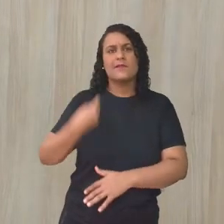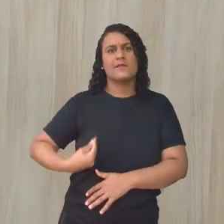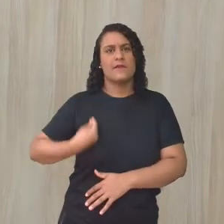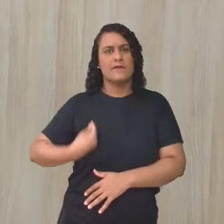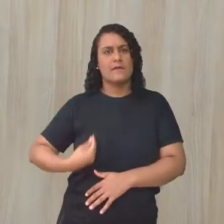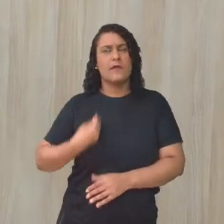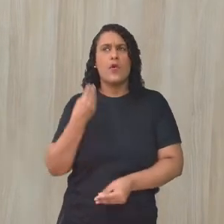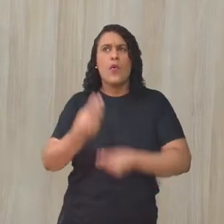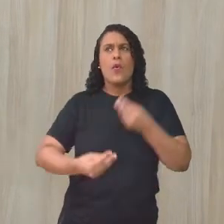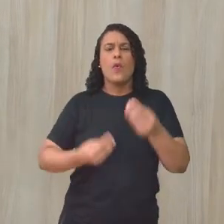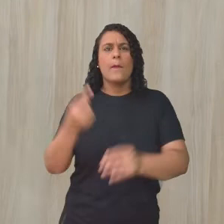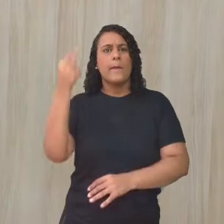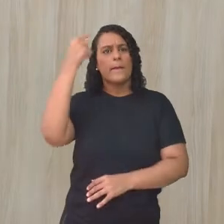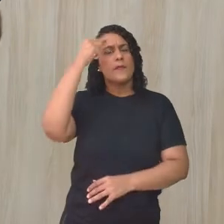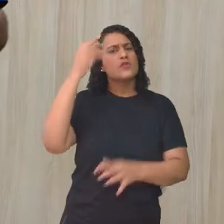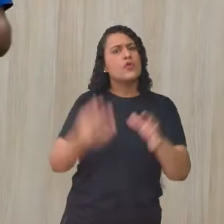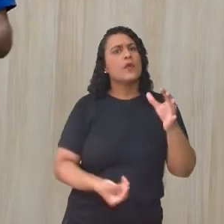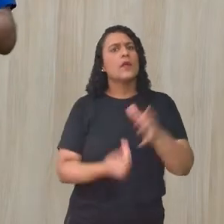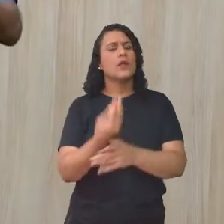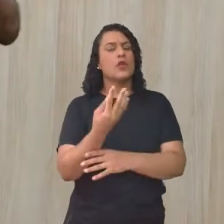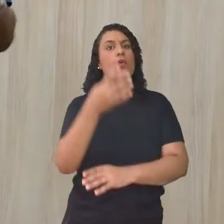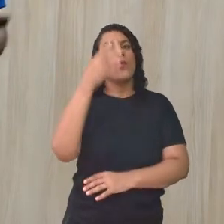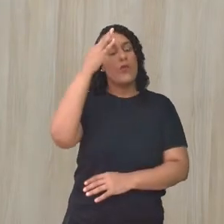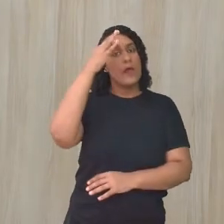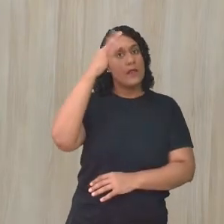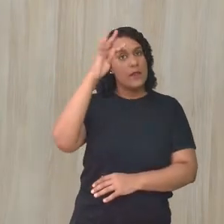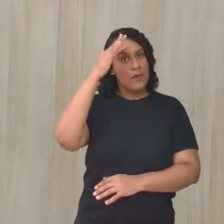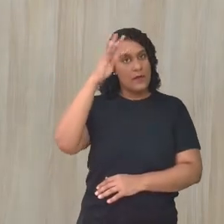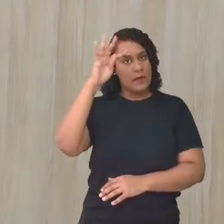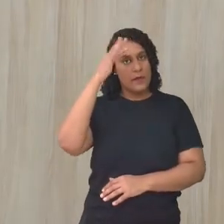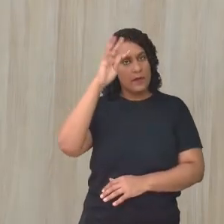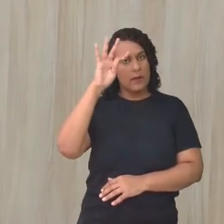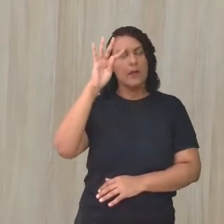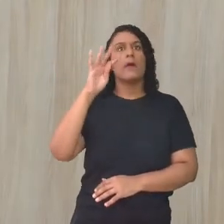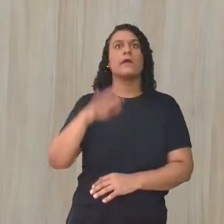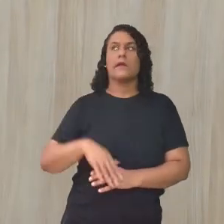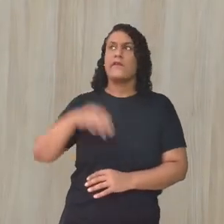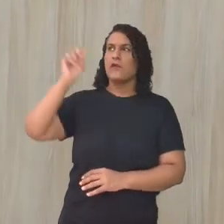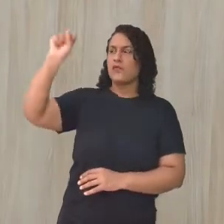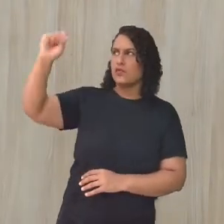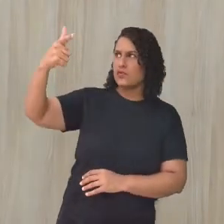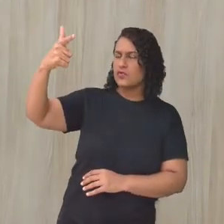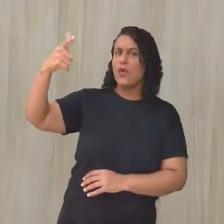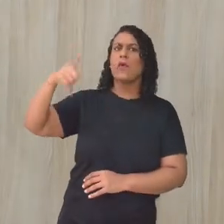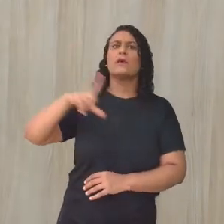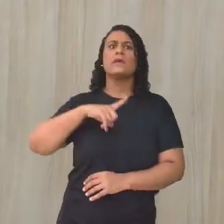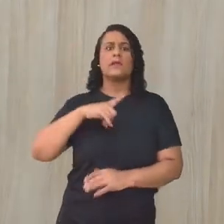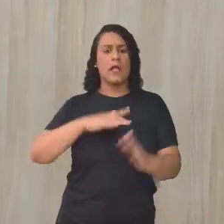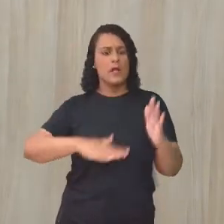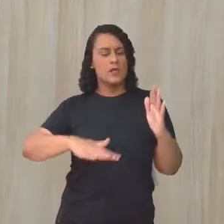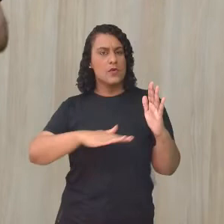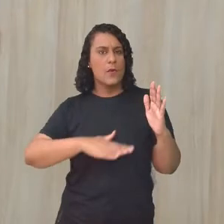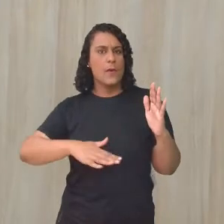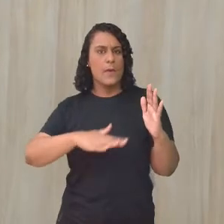ele pensou a respeito da altura e a semelhança entre eles, que foi no Sol, lá, né, que você viu, tem a sombra lá